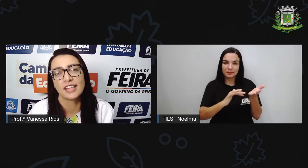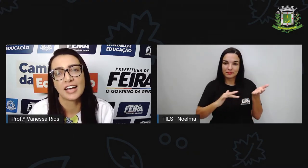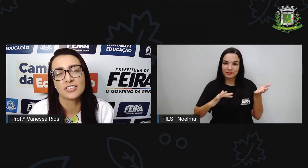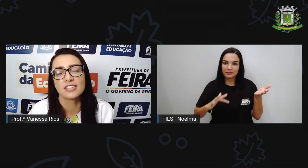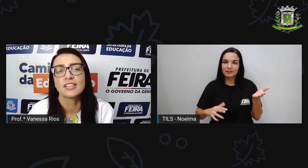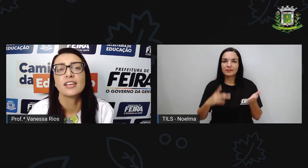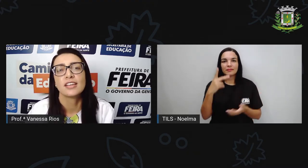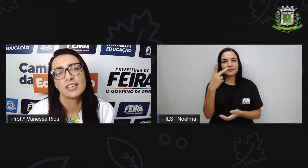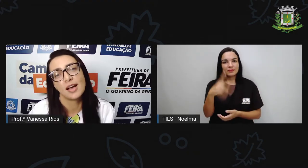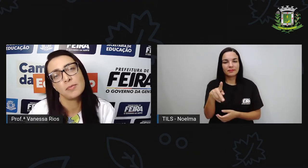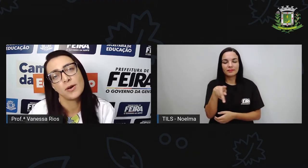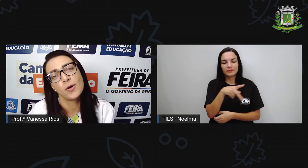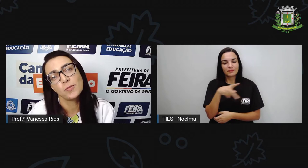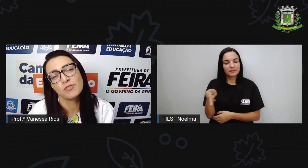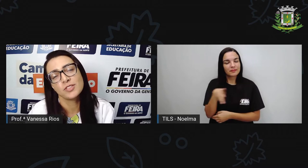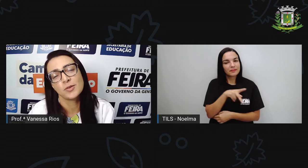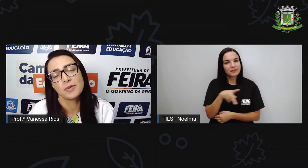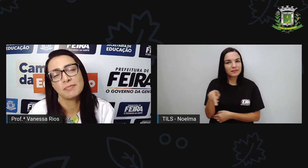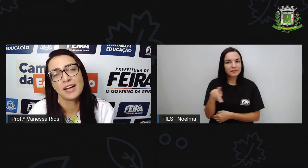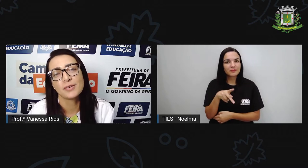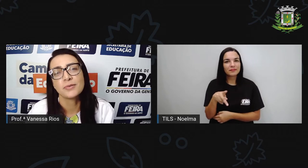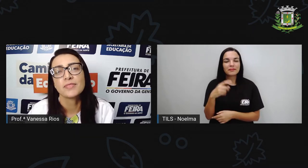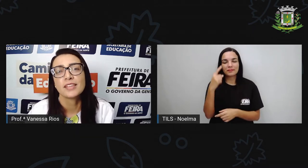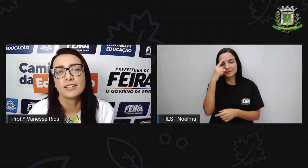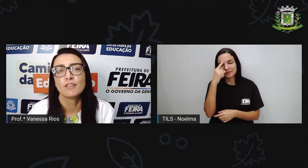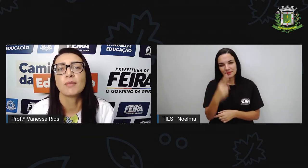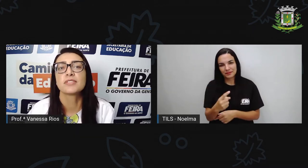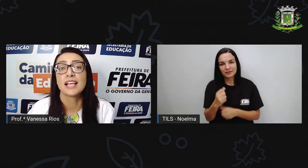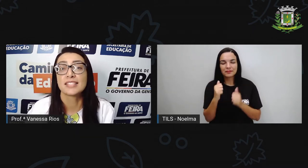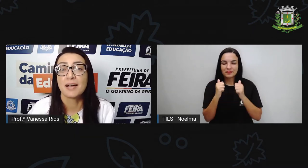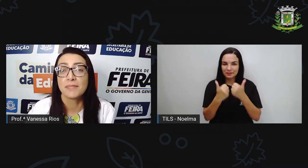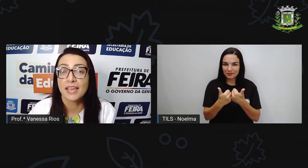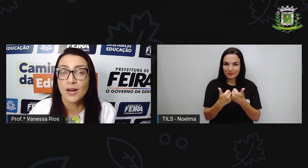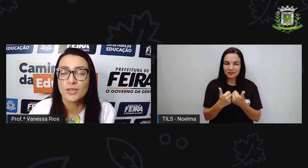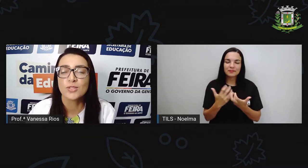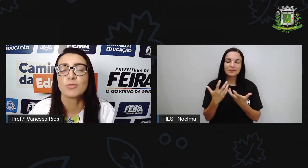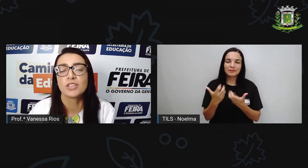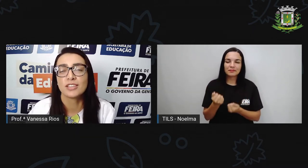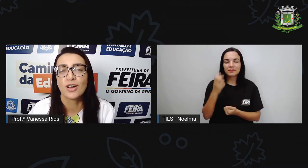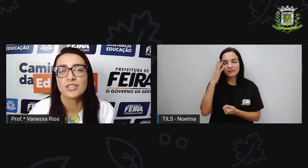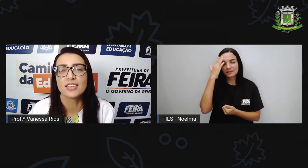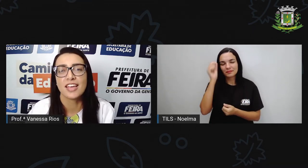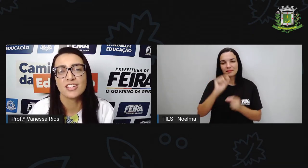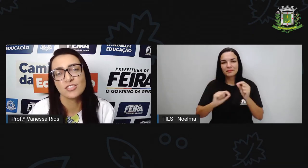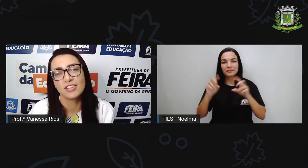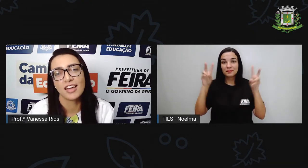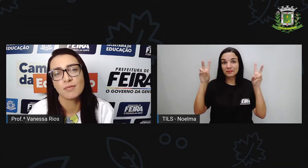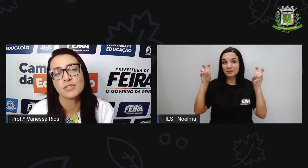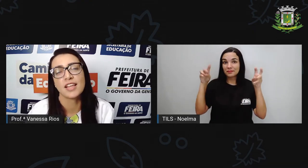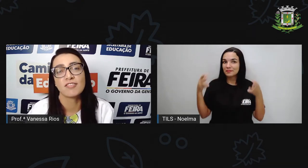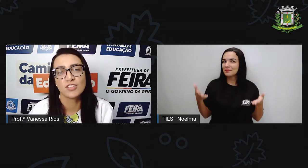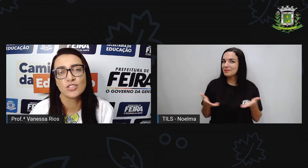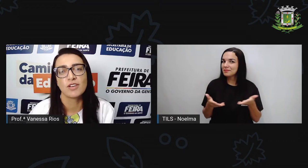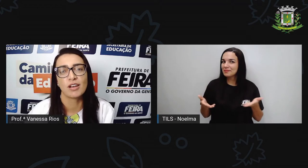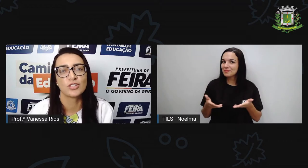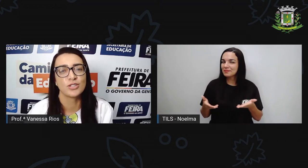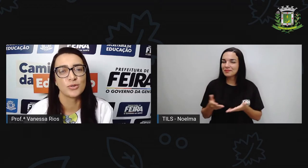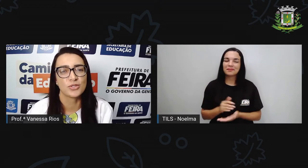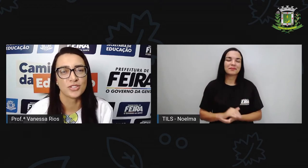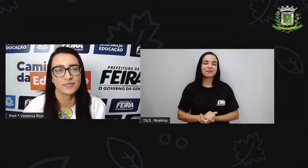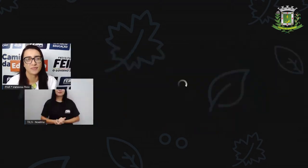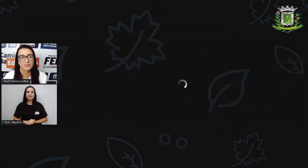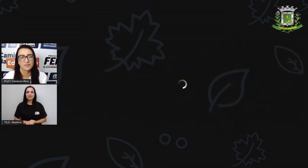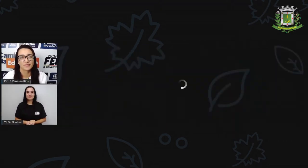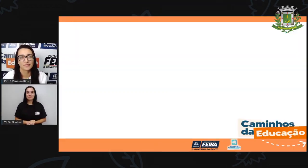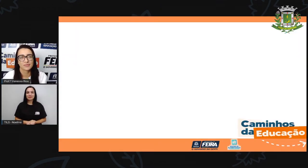atividades que a própria professor preparou. Então, vamos lá saber, ó, sobre o que nós estudaremos na videoaula de